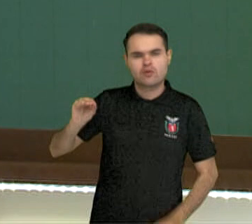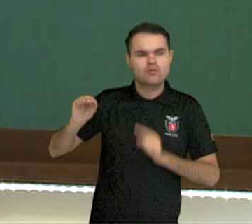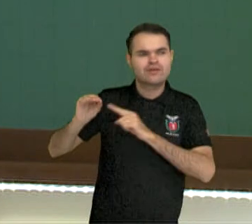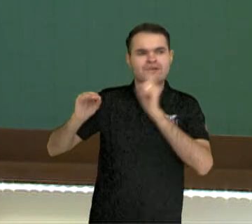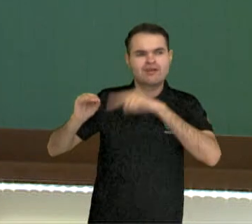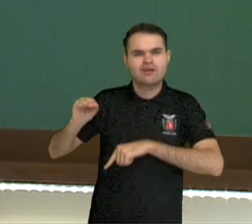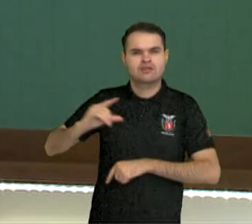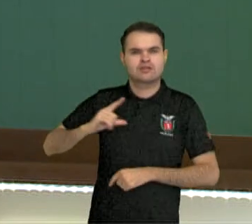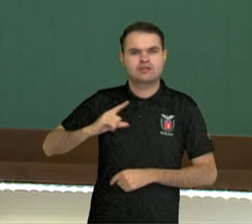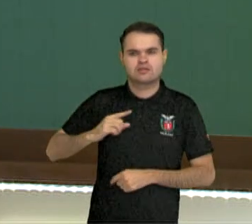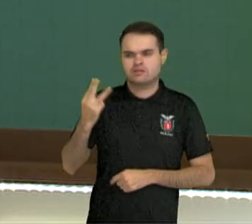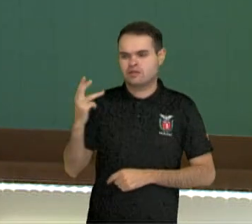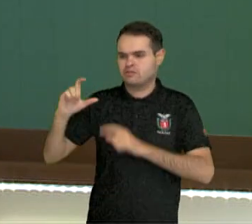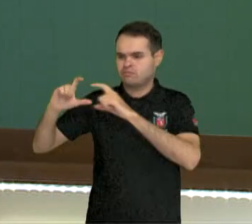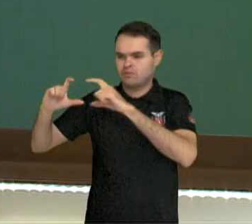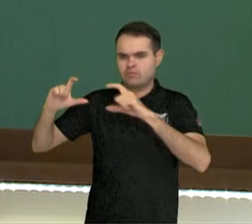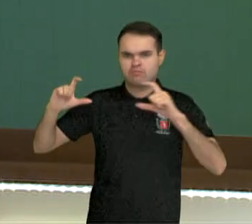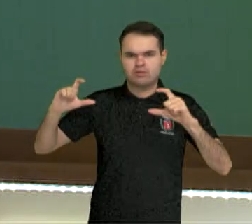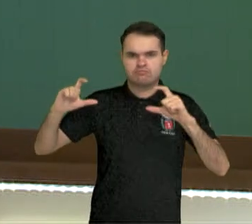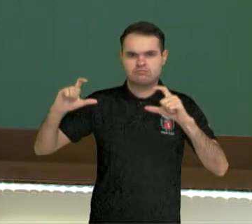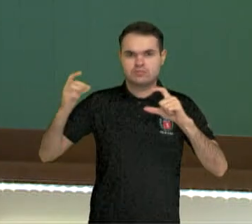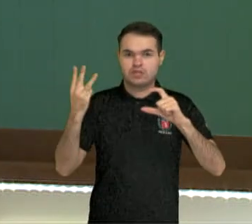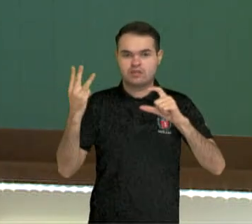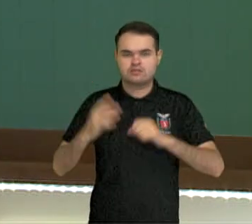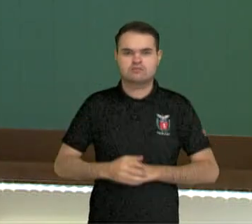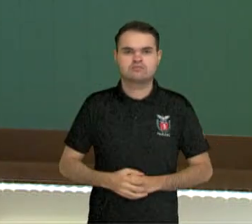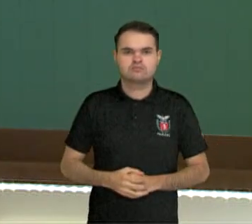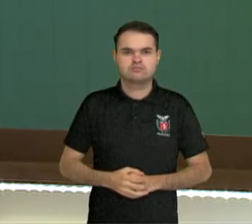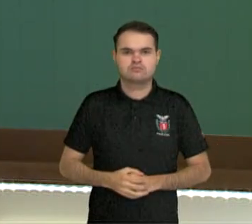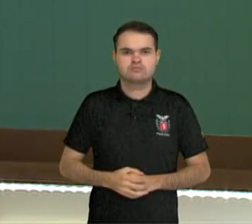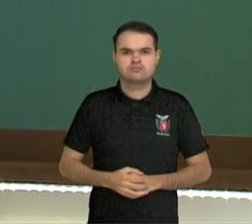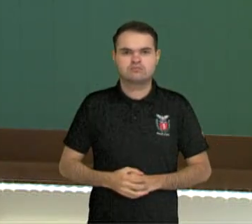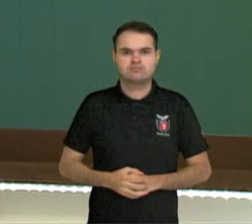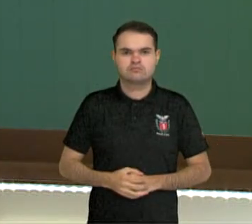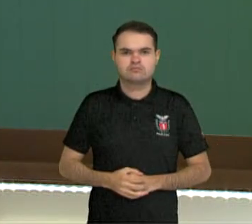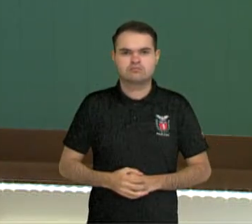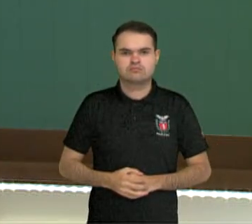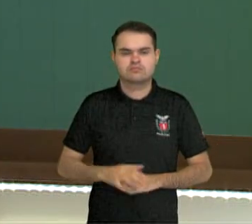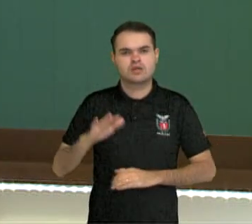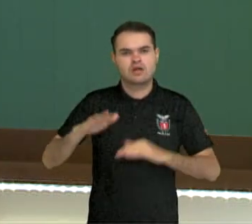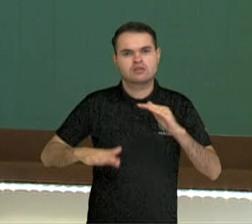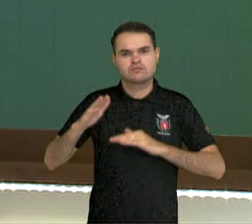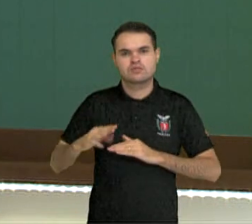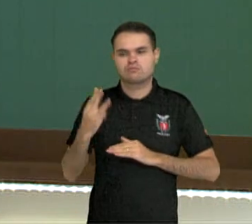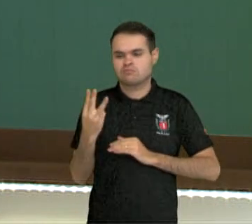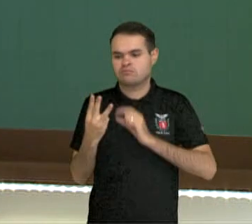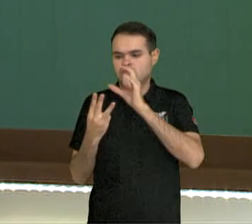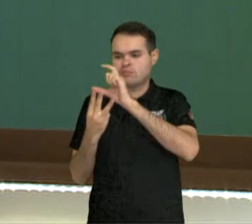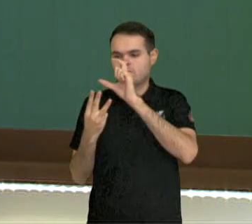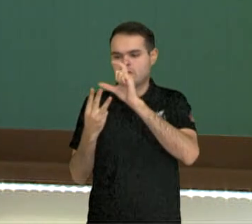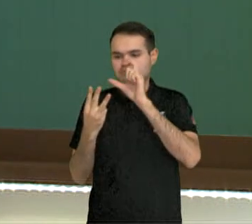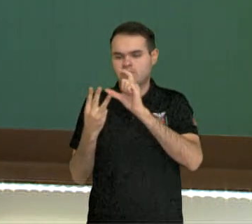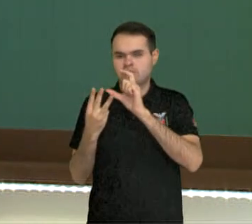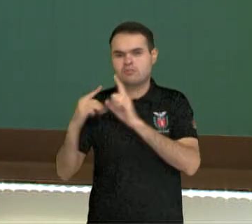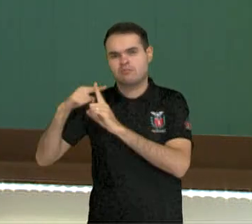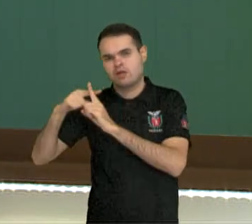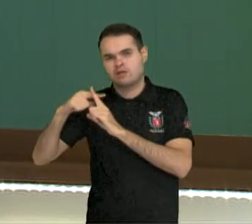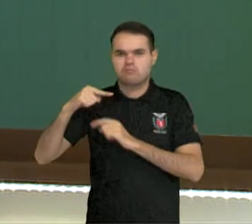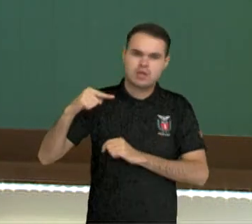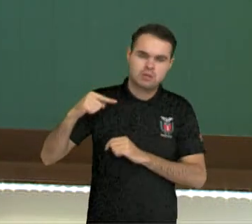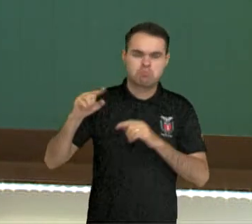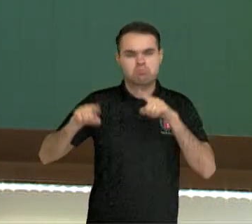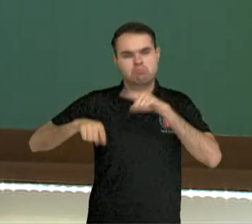que tem 3 termos. Os termos são divididos, gente, pelos sinais de mais ou de menos. Então, no caso, eu tenho um